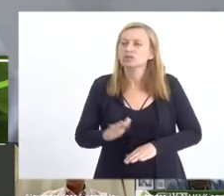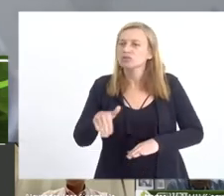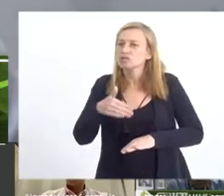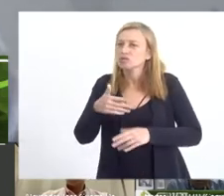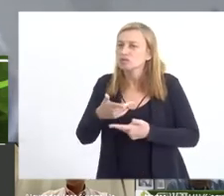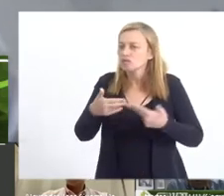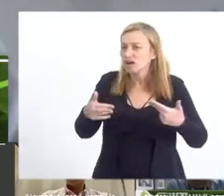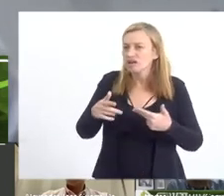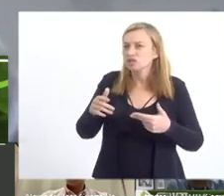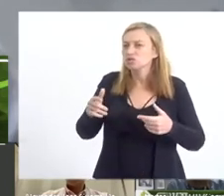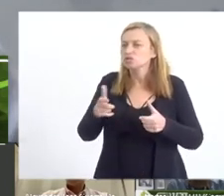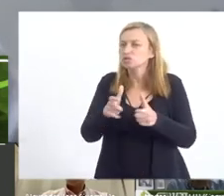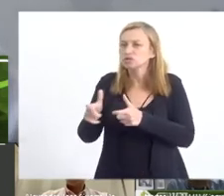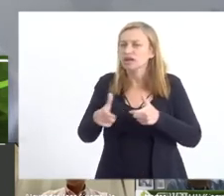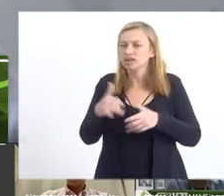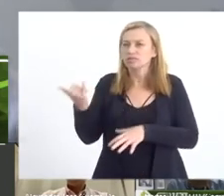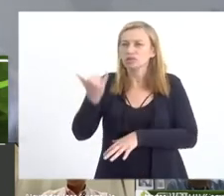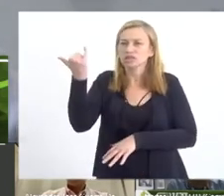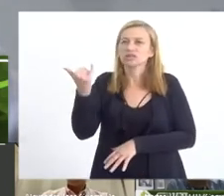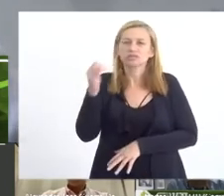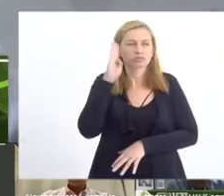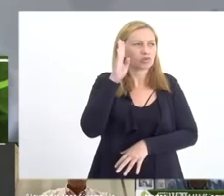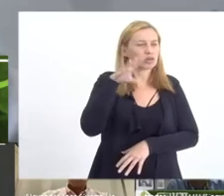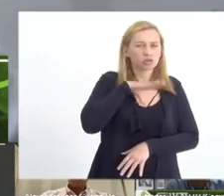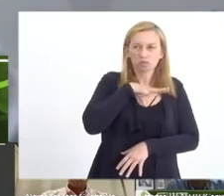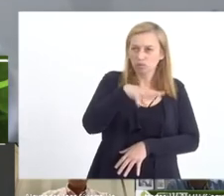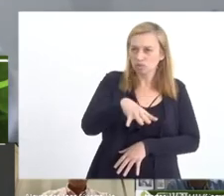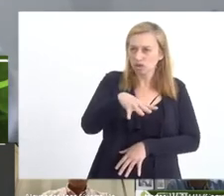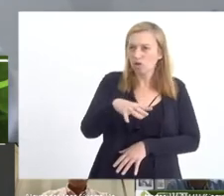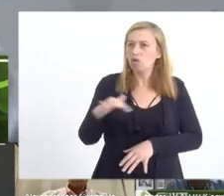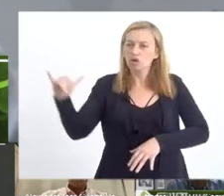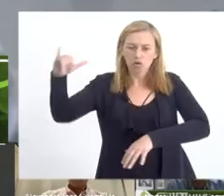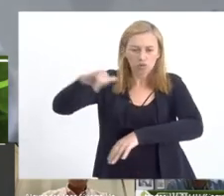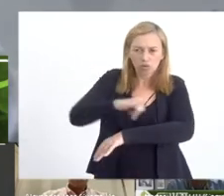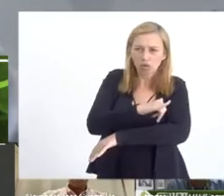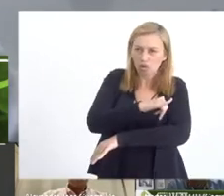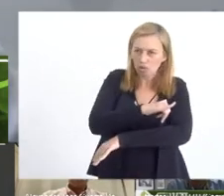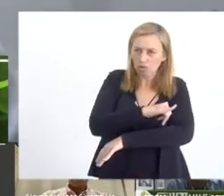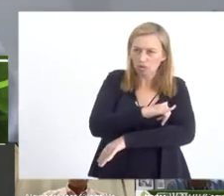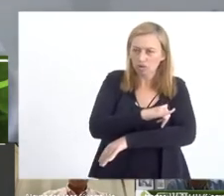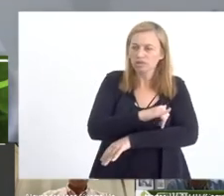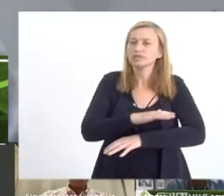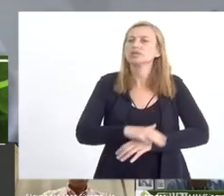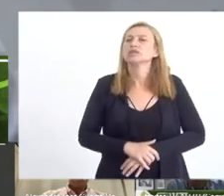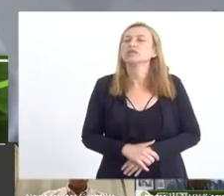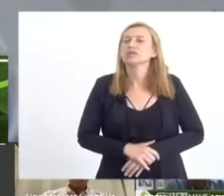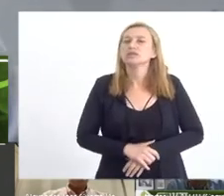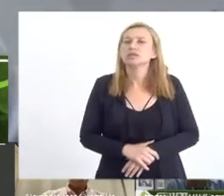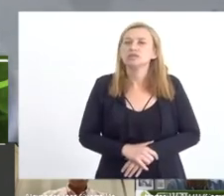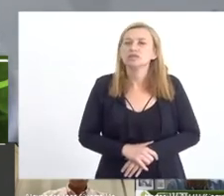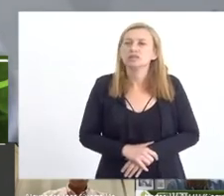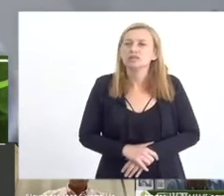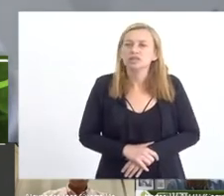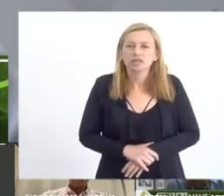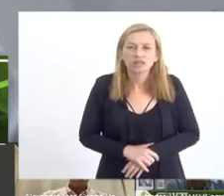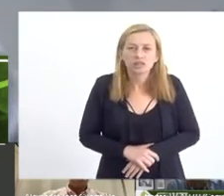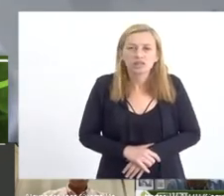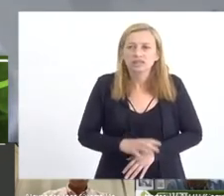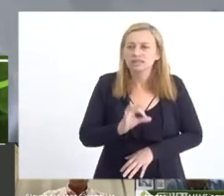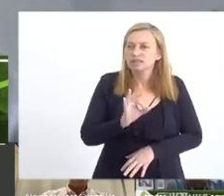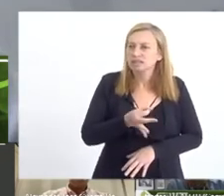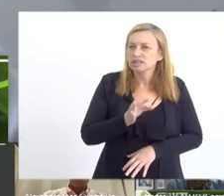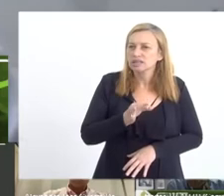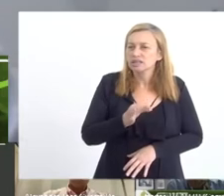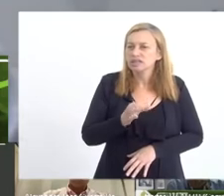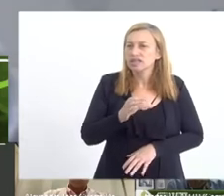e Portugal, através dos voos da KLM, Air France e TAP. Isso principalmente através